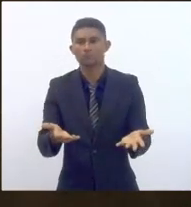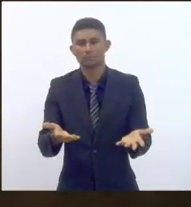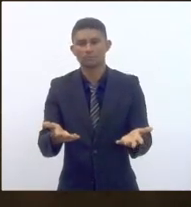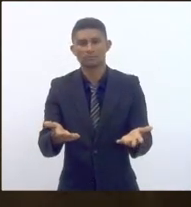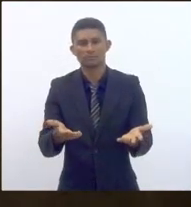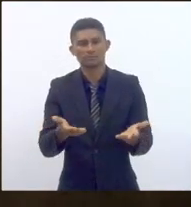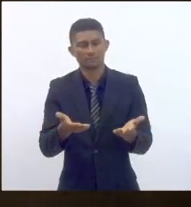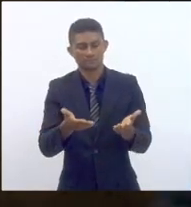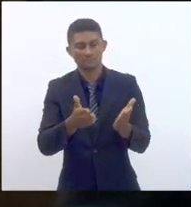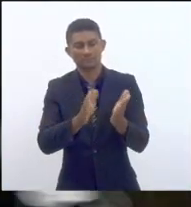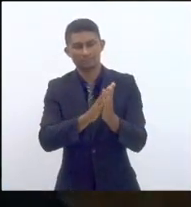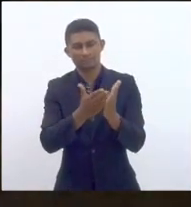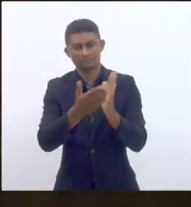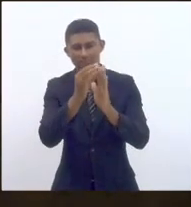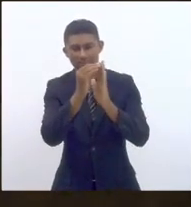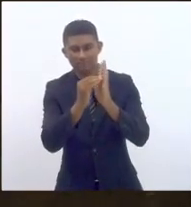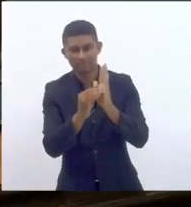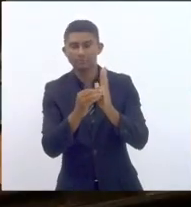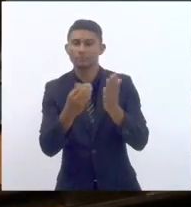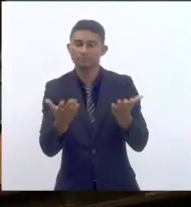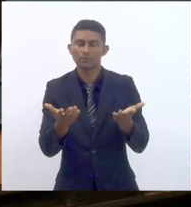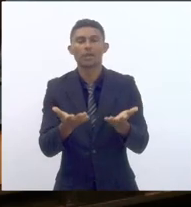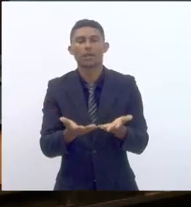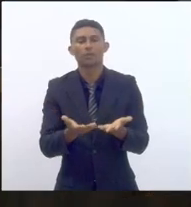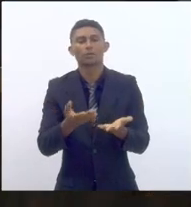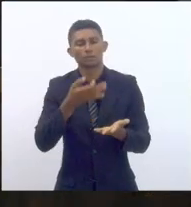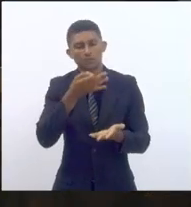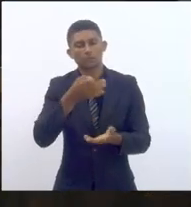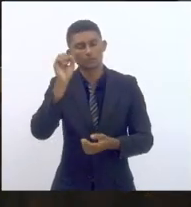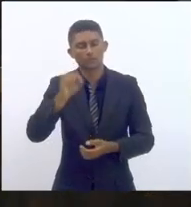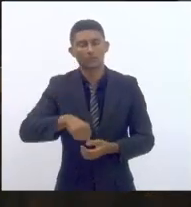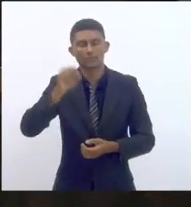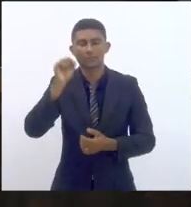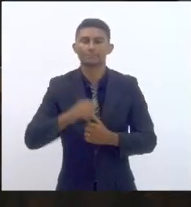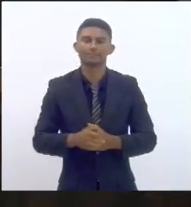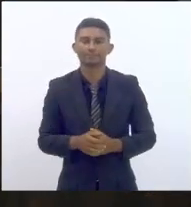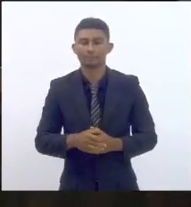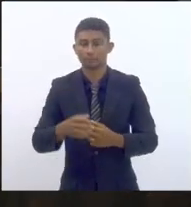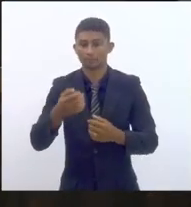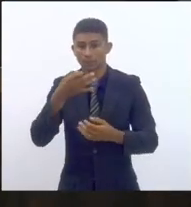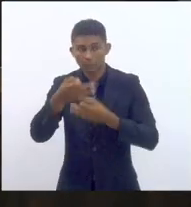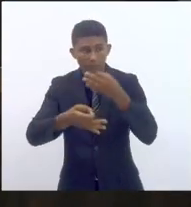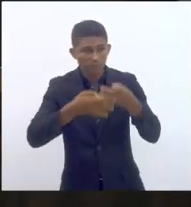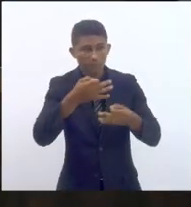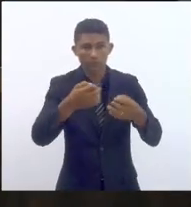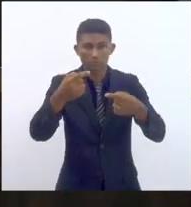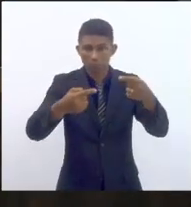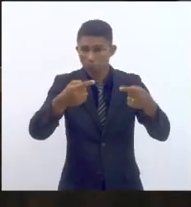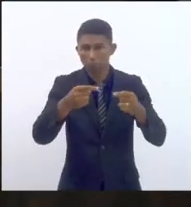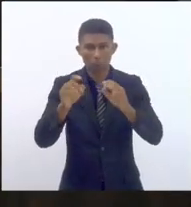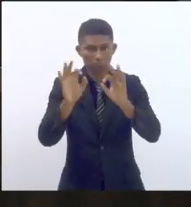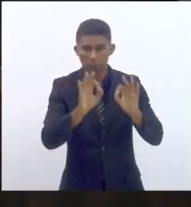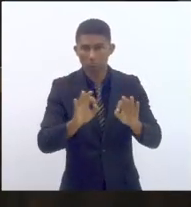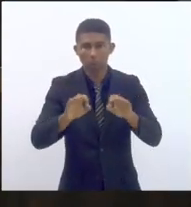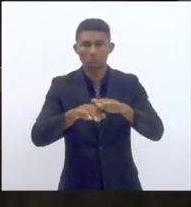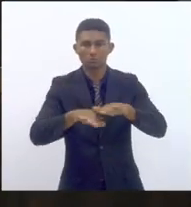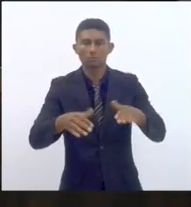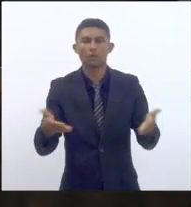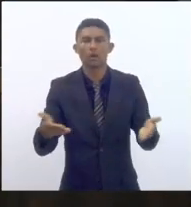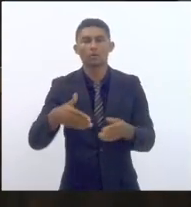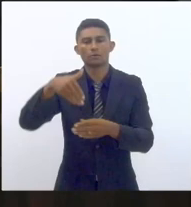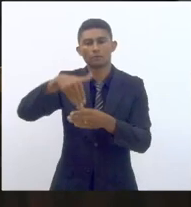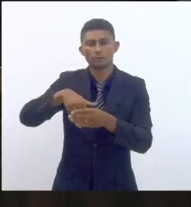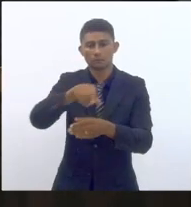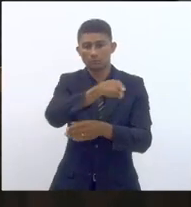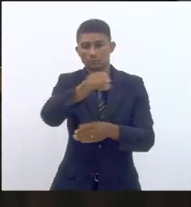às profecias, no mérito favorável. Os pareceres emitidos em discussão. Não havendo quem queira discutir, encerra a discussão em